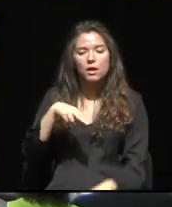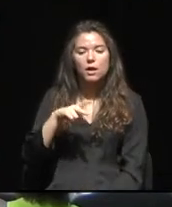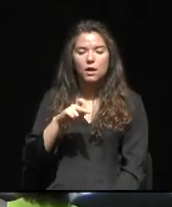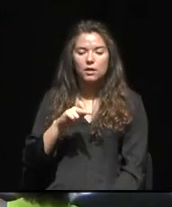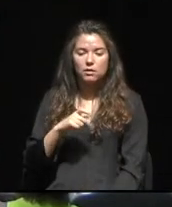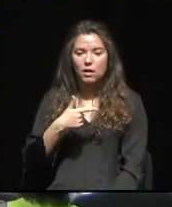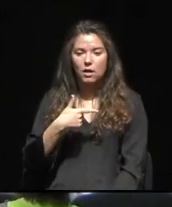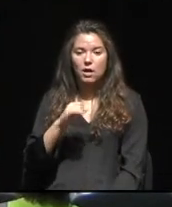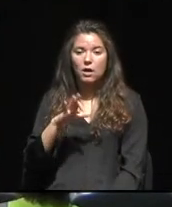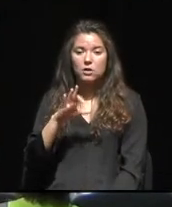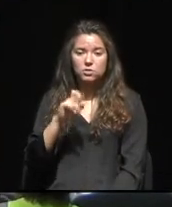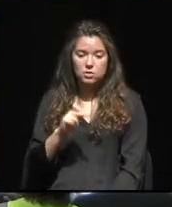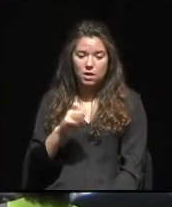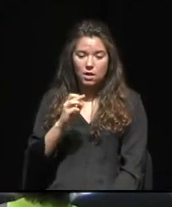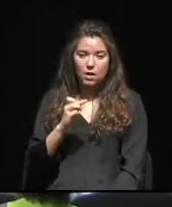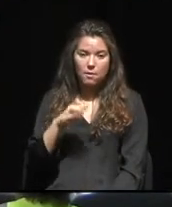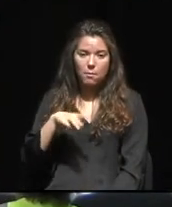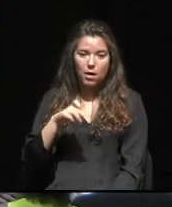do